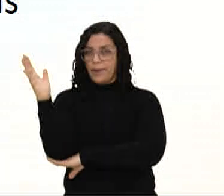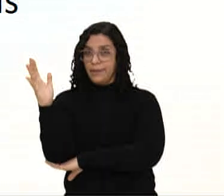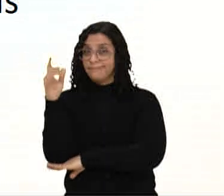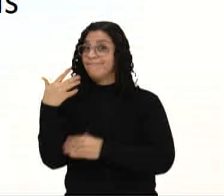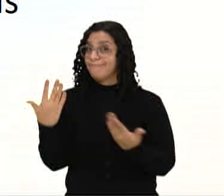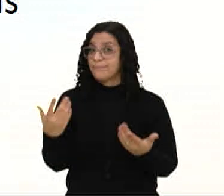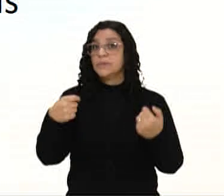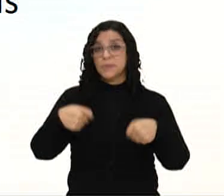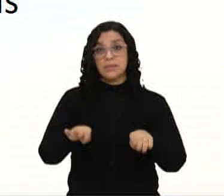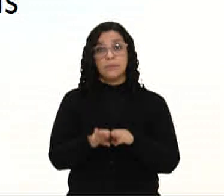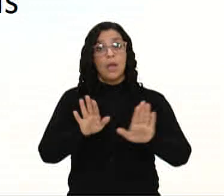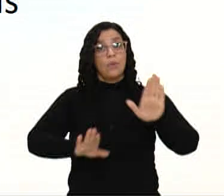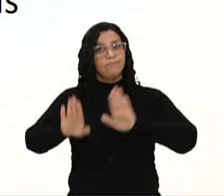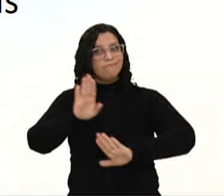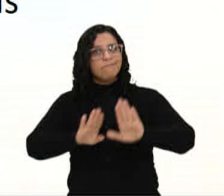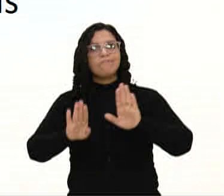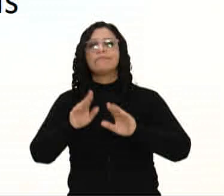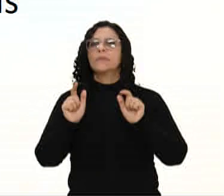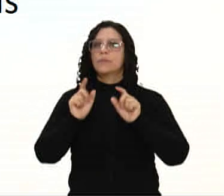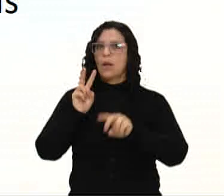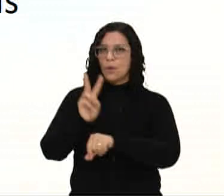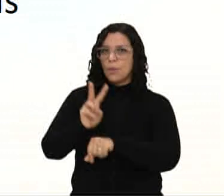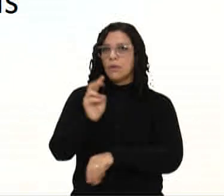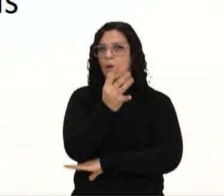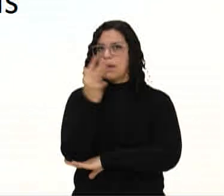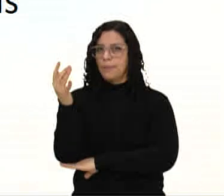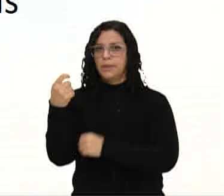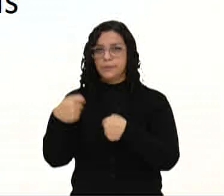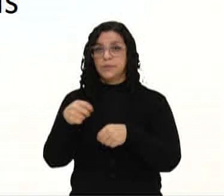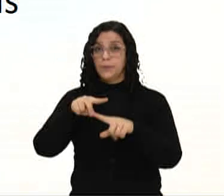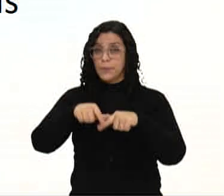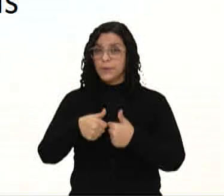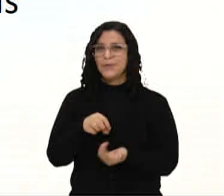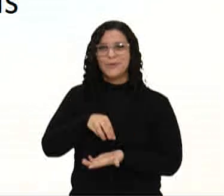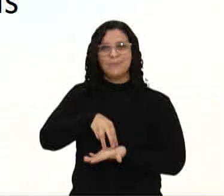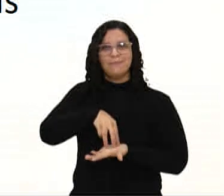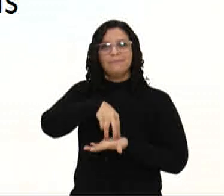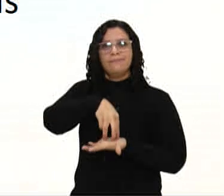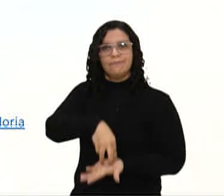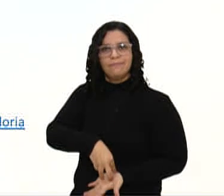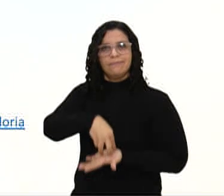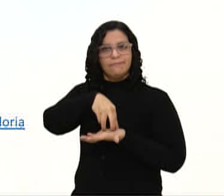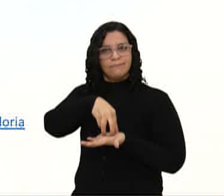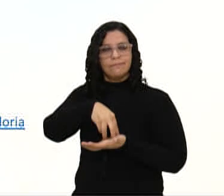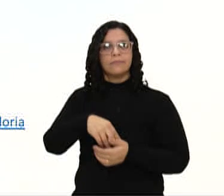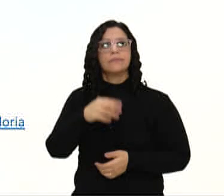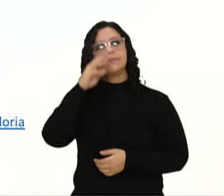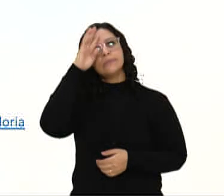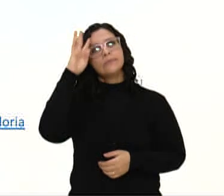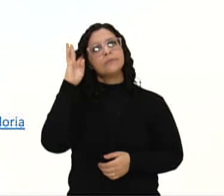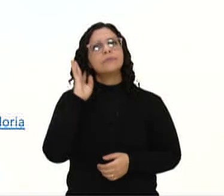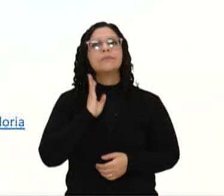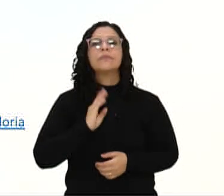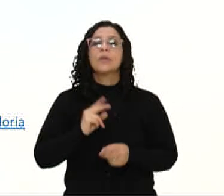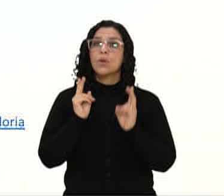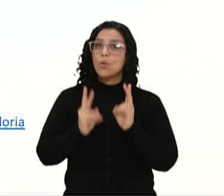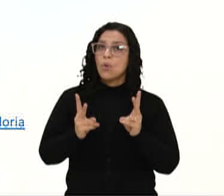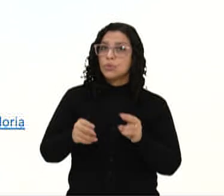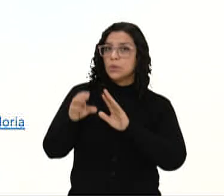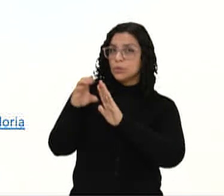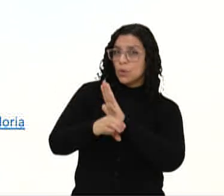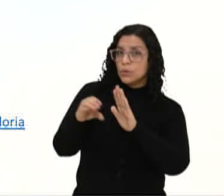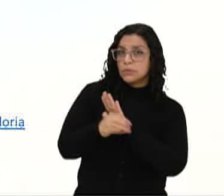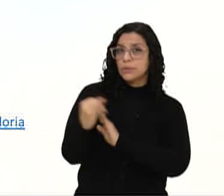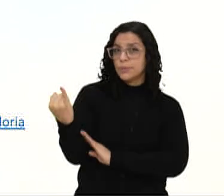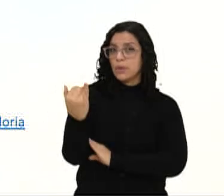menor impacto possível, certo? Então, consumo ali sustentável. Continuando lá, outro